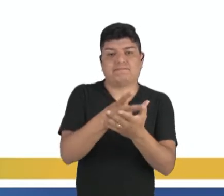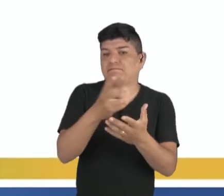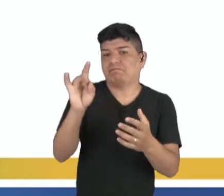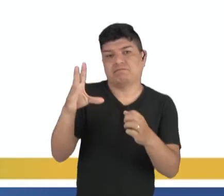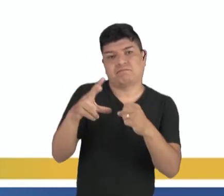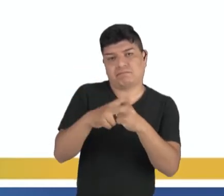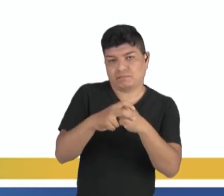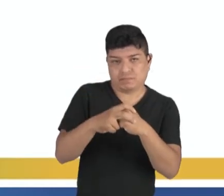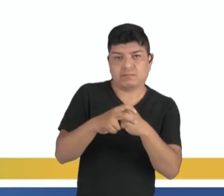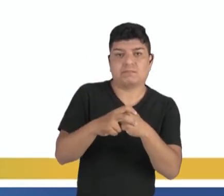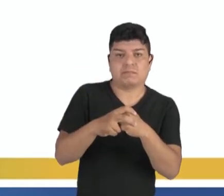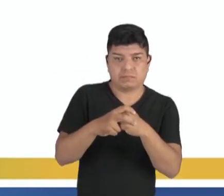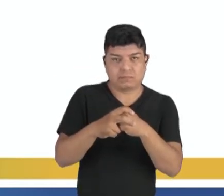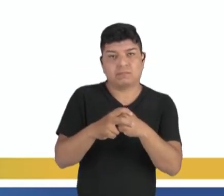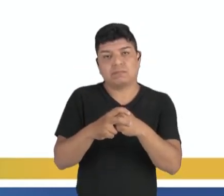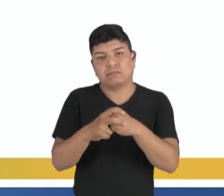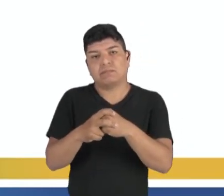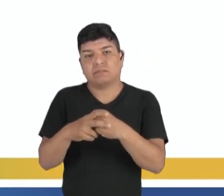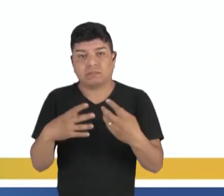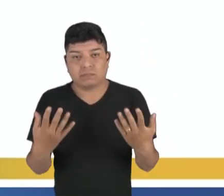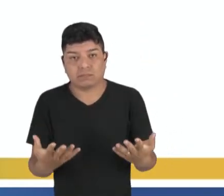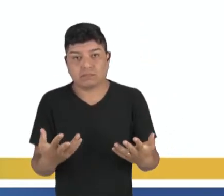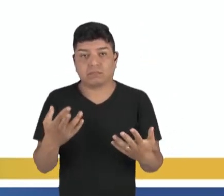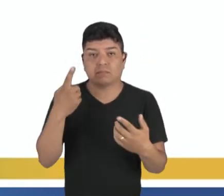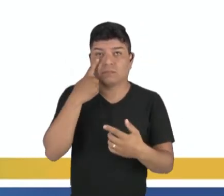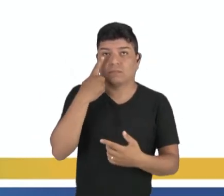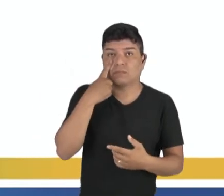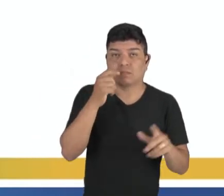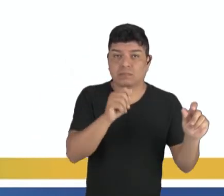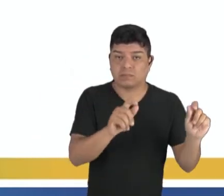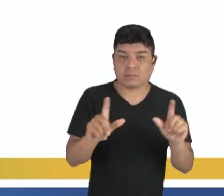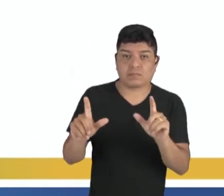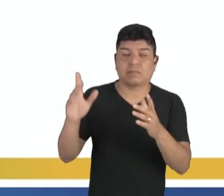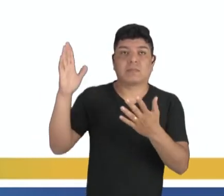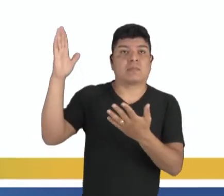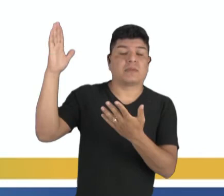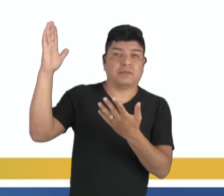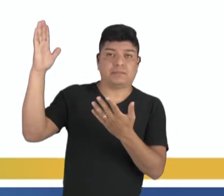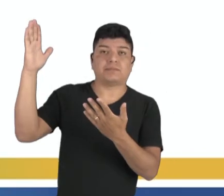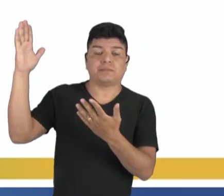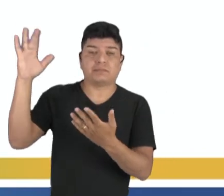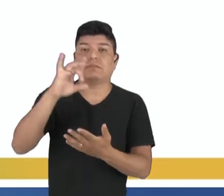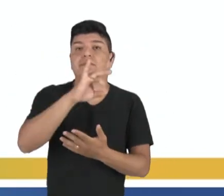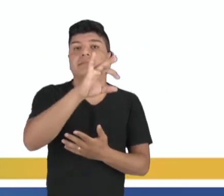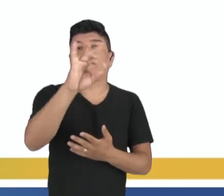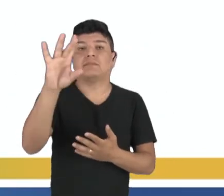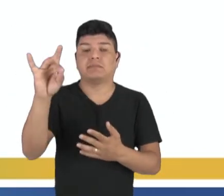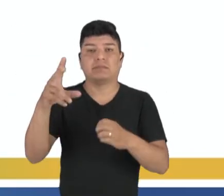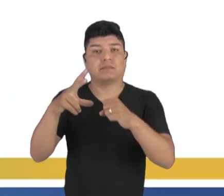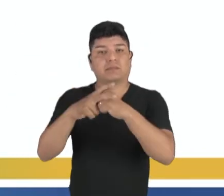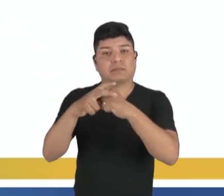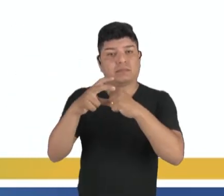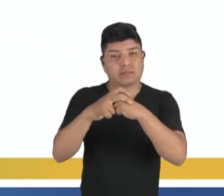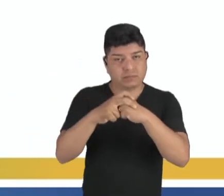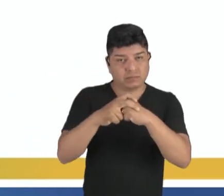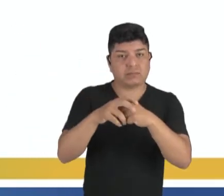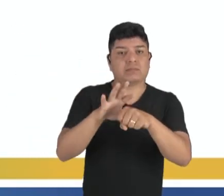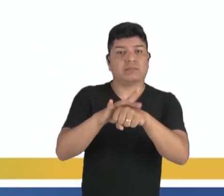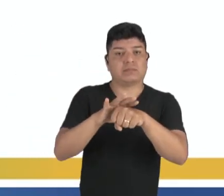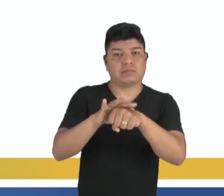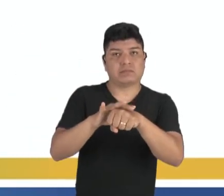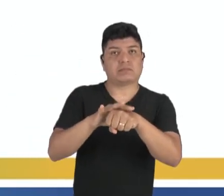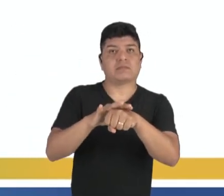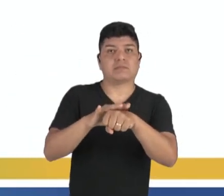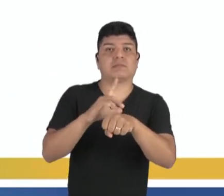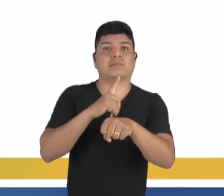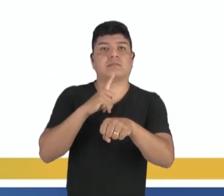simplesmente com virose, porque como vocês podem observar nessa imagem, cada vírus que causa cada uma dessas